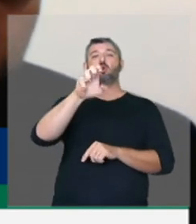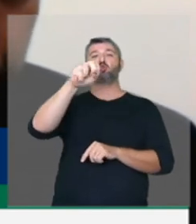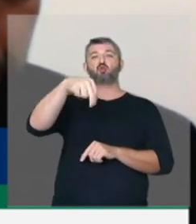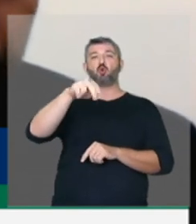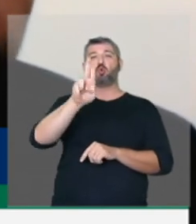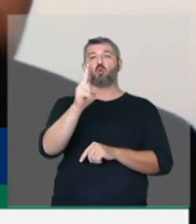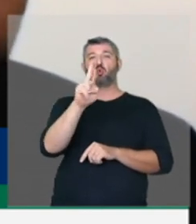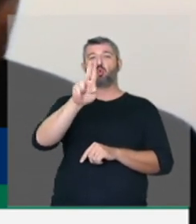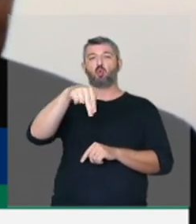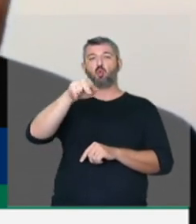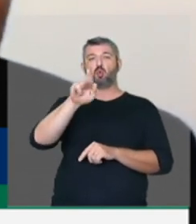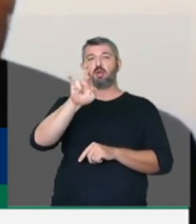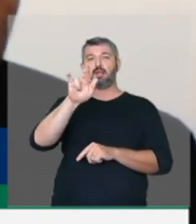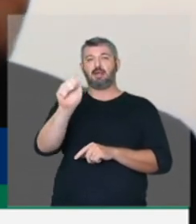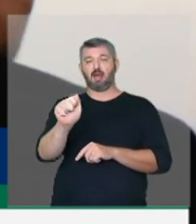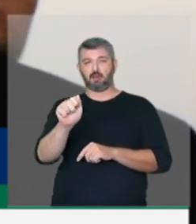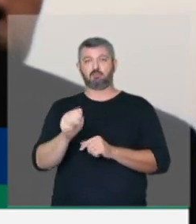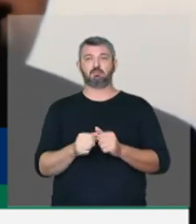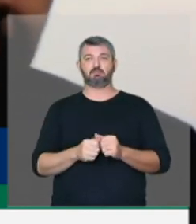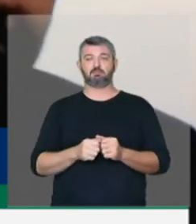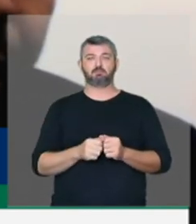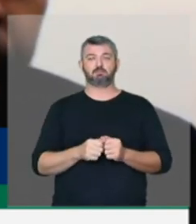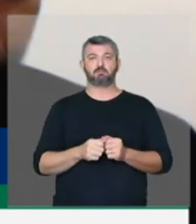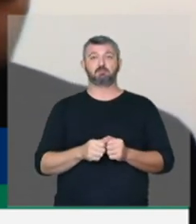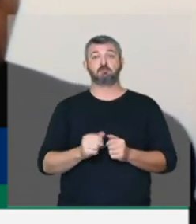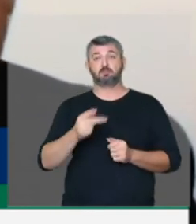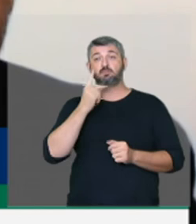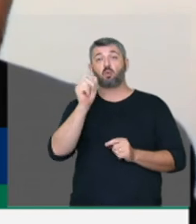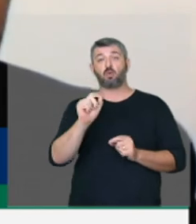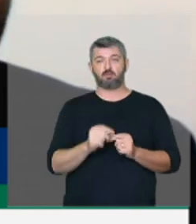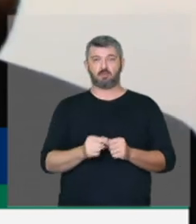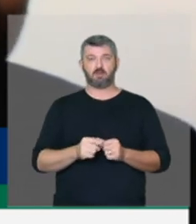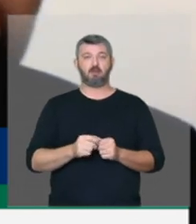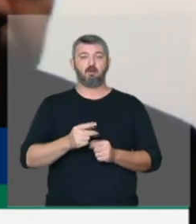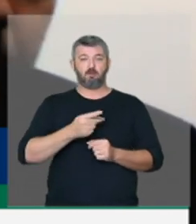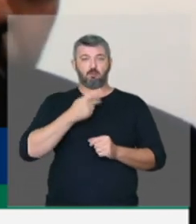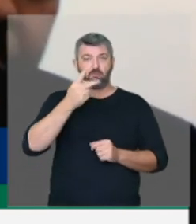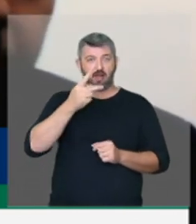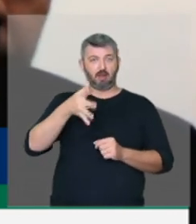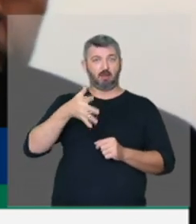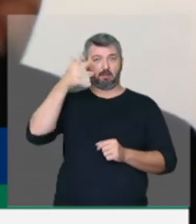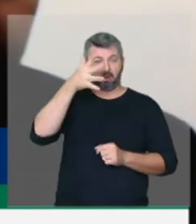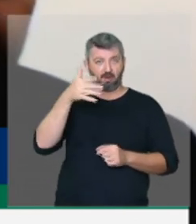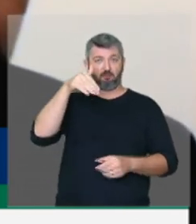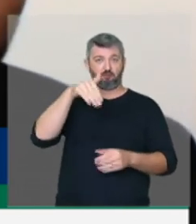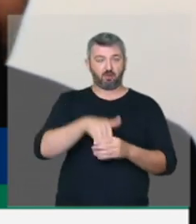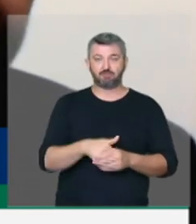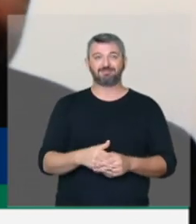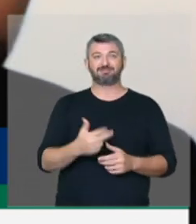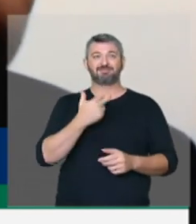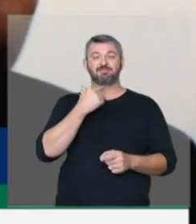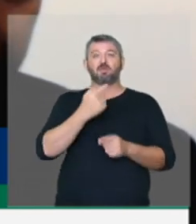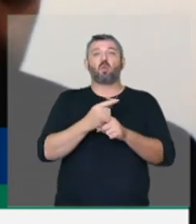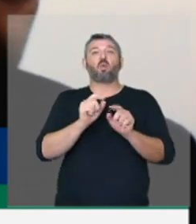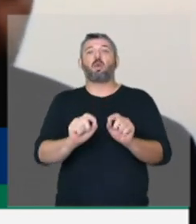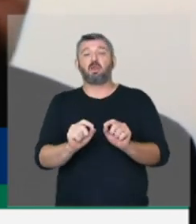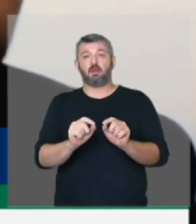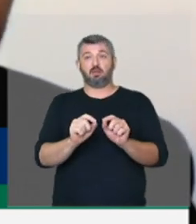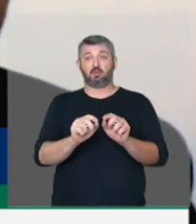suas opiniões, explicando Nelson Hungria, palavras e votos, jamais se poderá identificar por parte